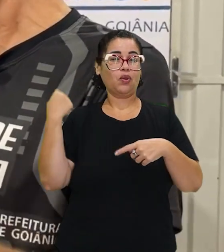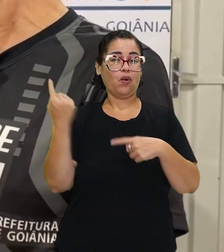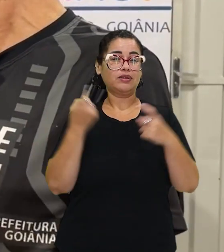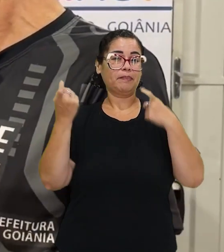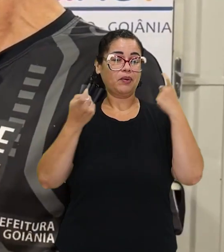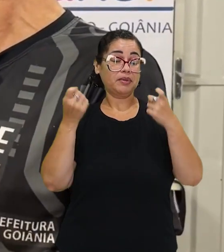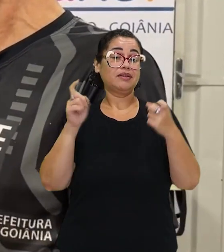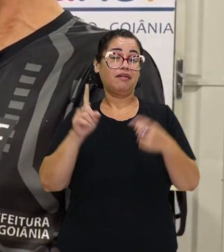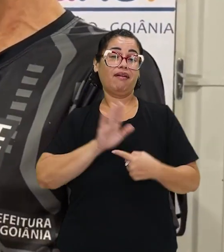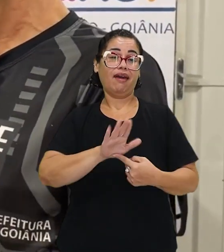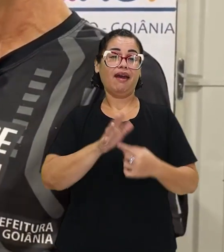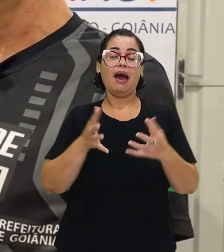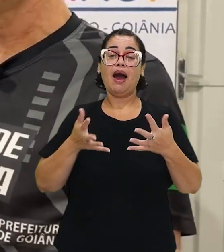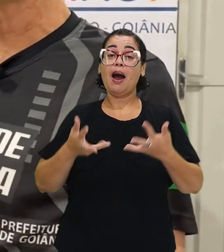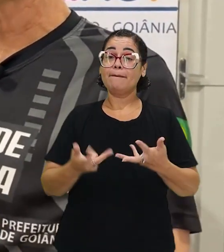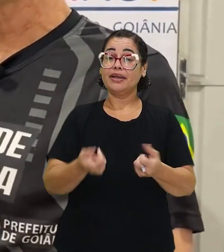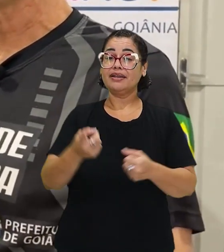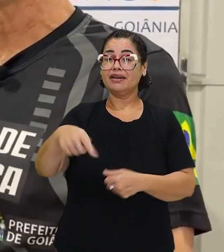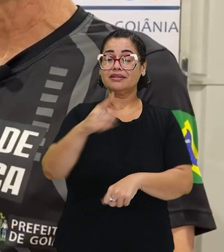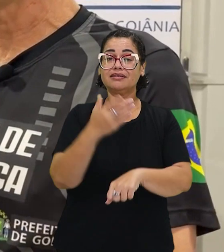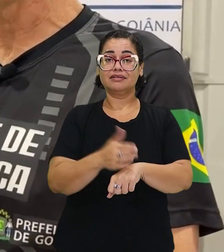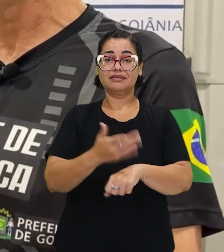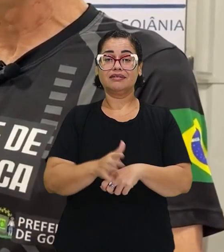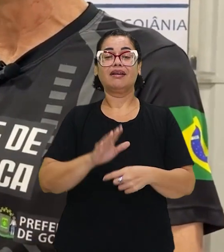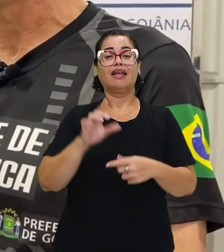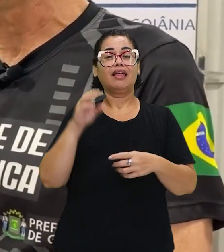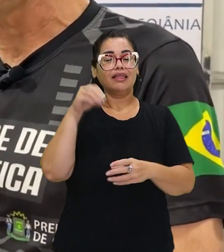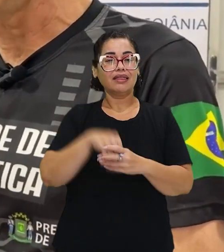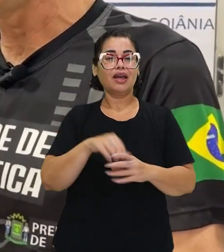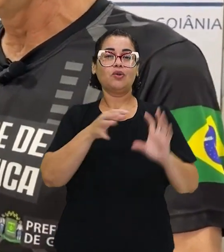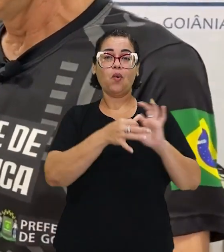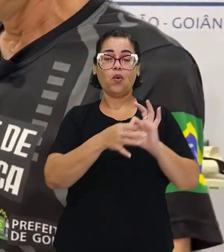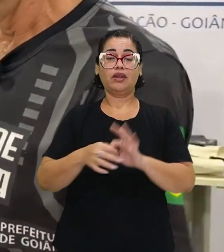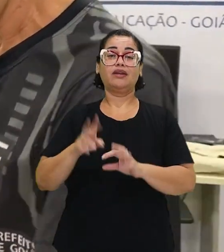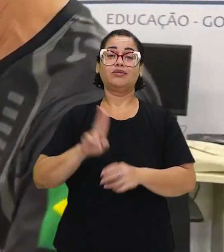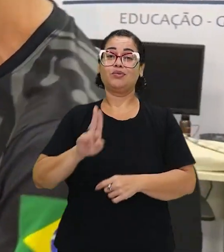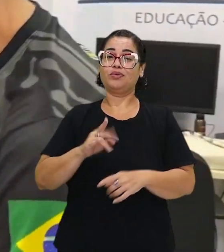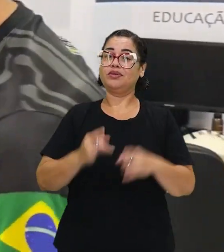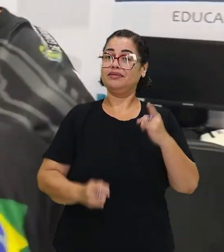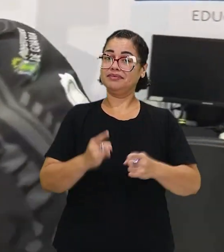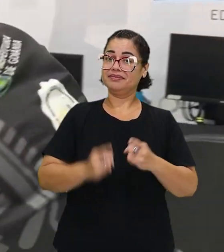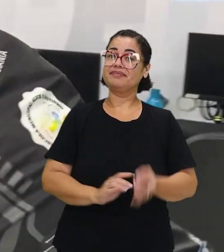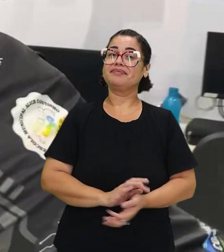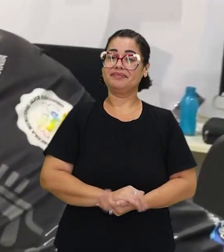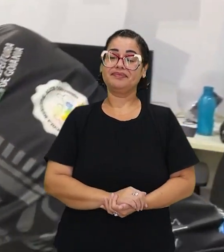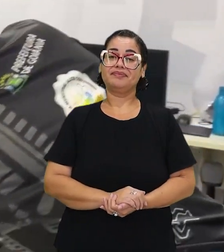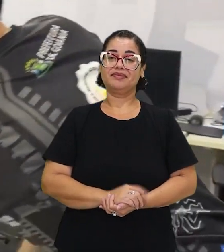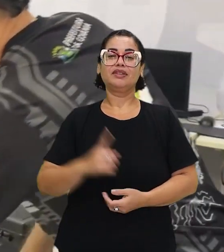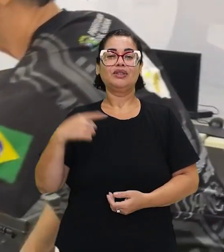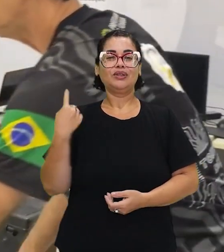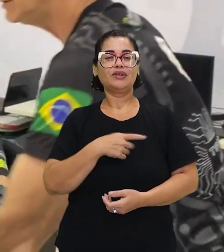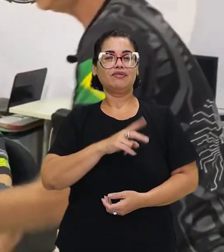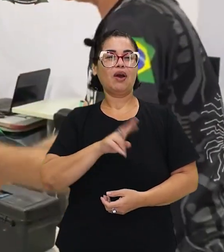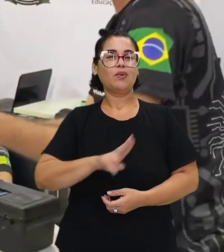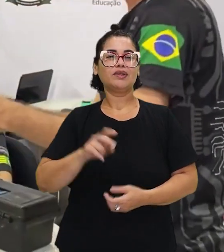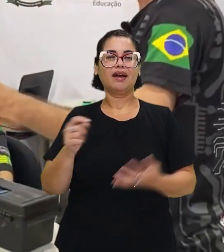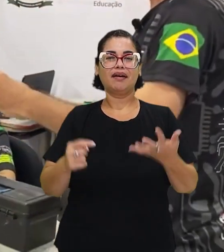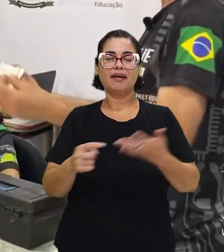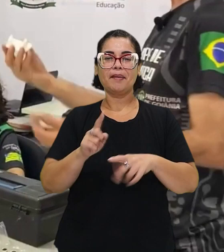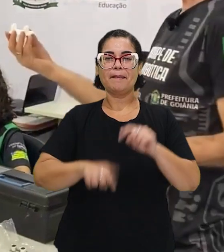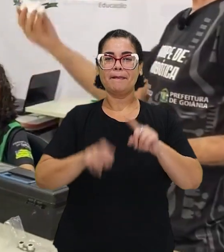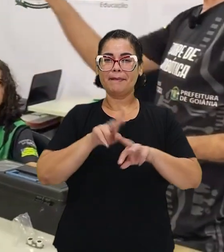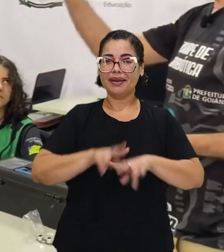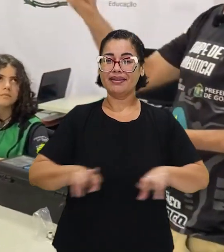trazer novas habilidades para vocês dentro desse contexto da robótica, tá bom? E a gente vai estar usando as peças que a gente